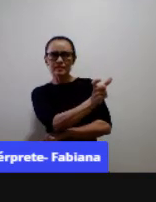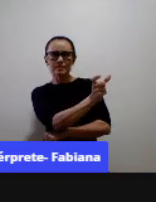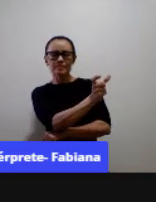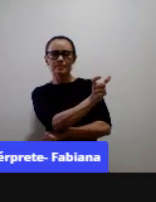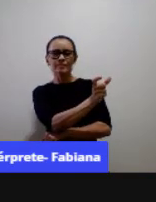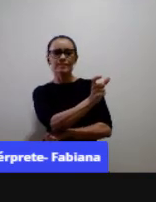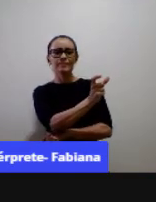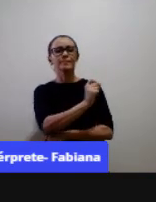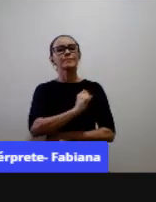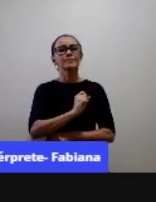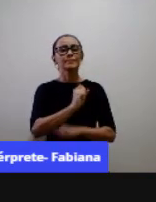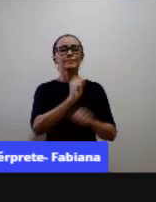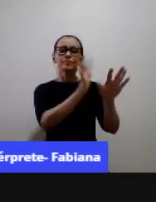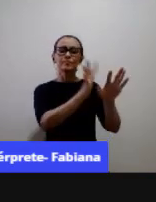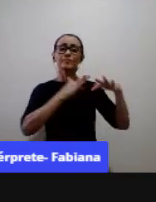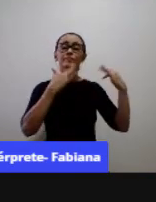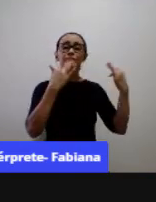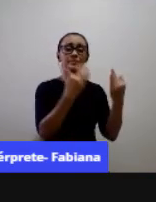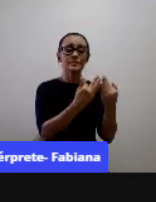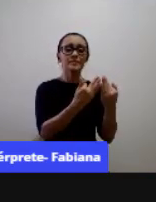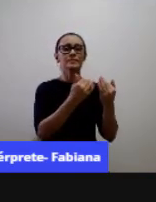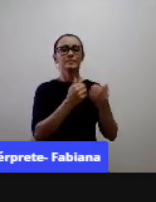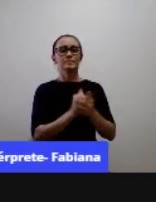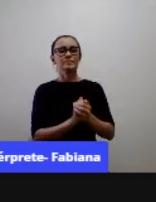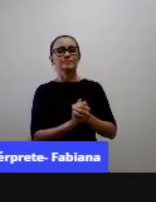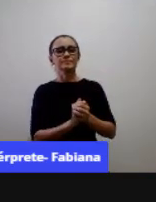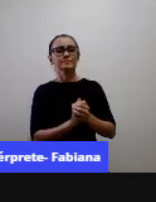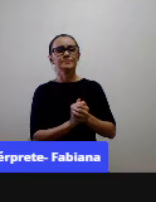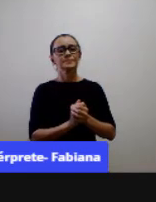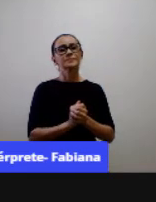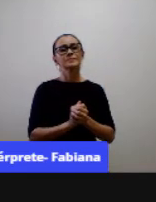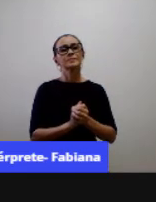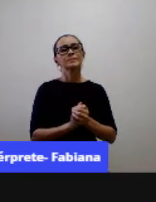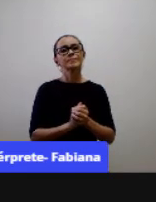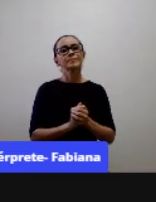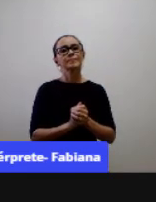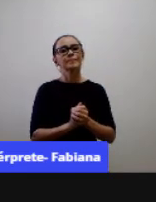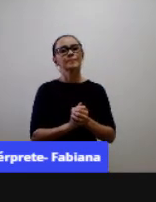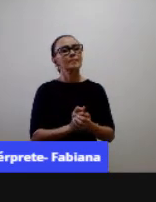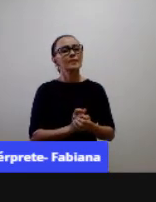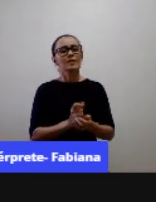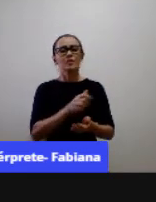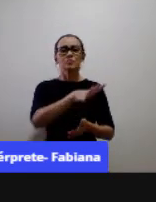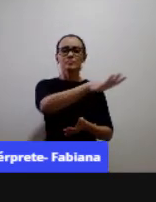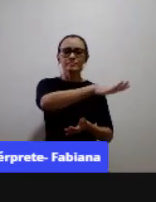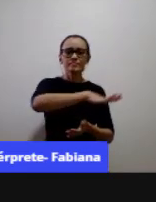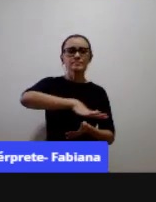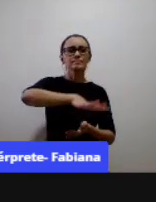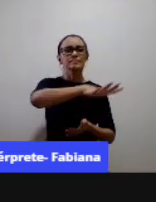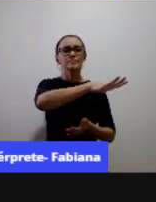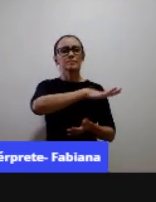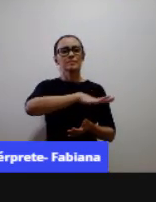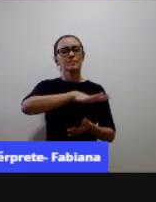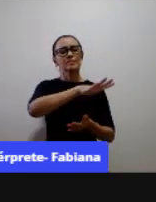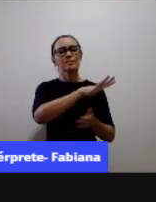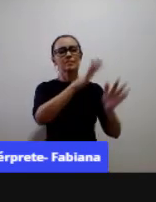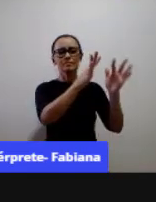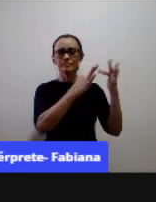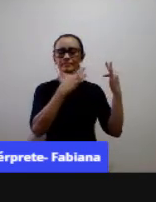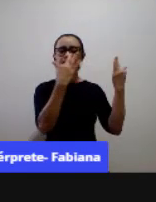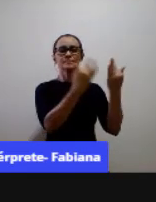família, né? Quais as situações pertinentes a esse ambiente